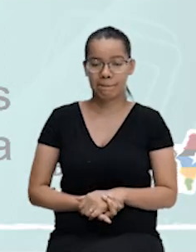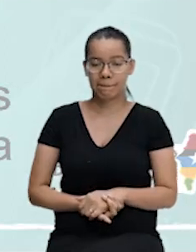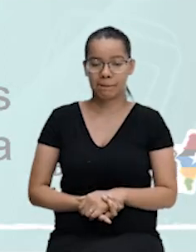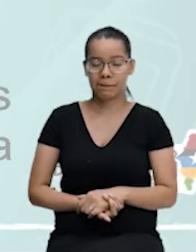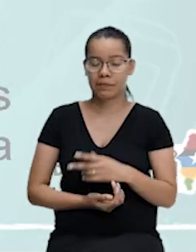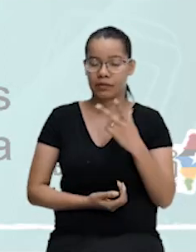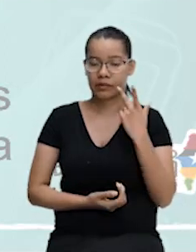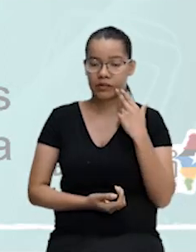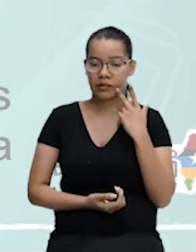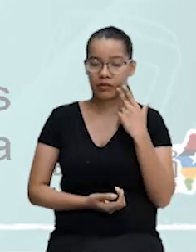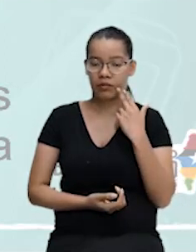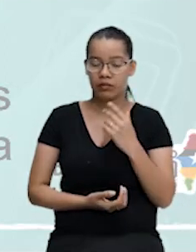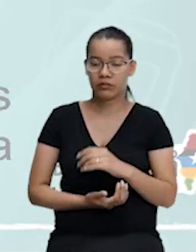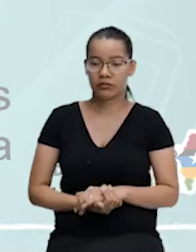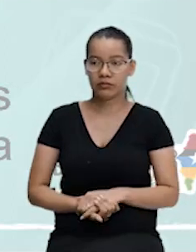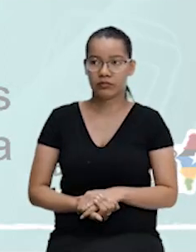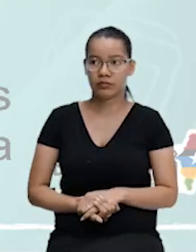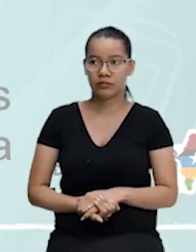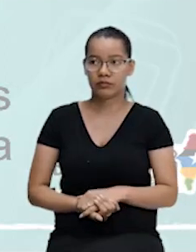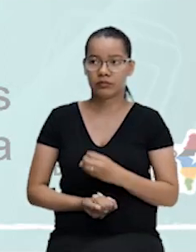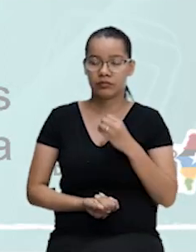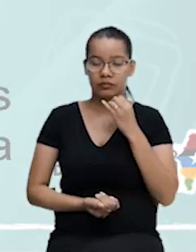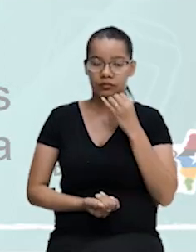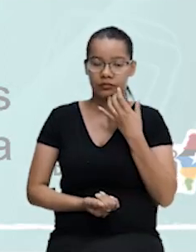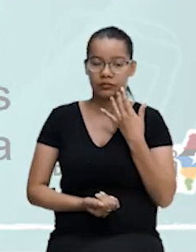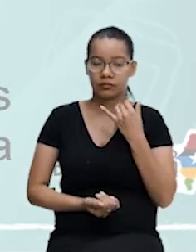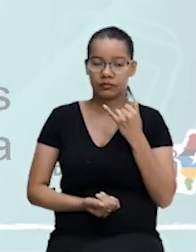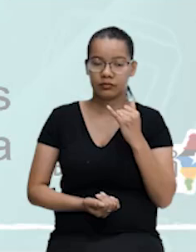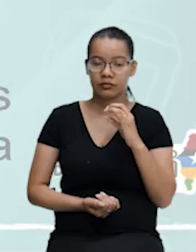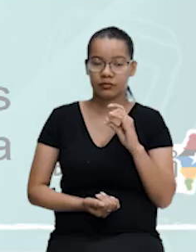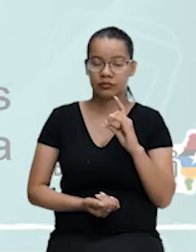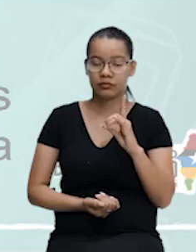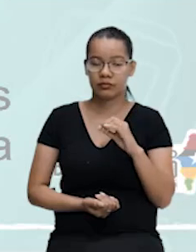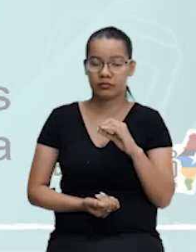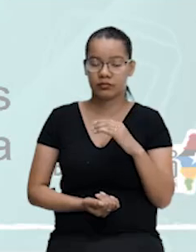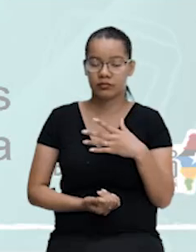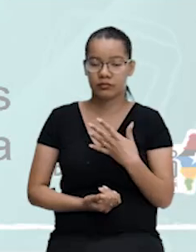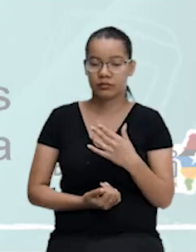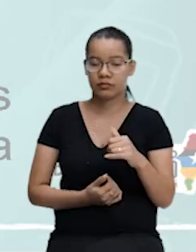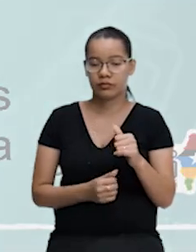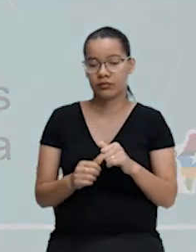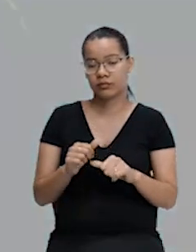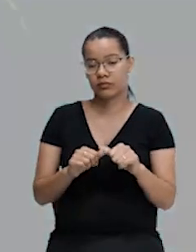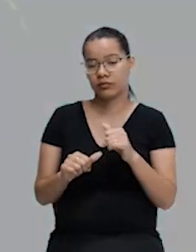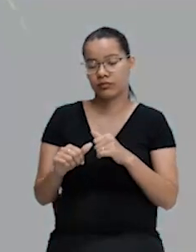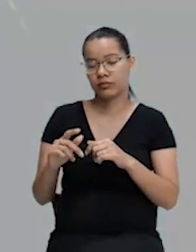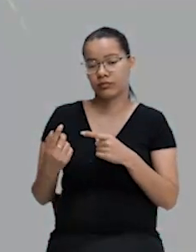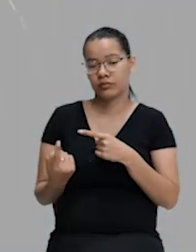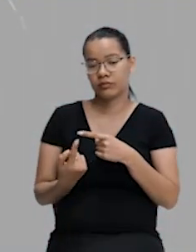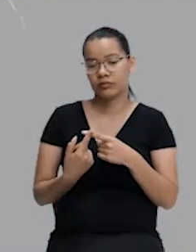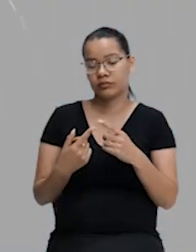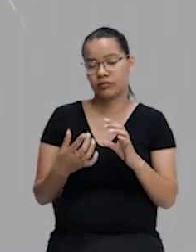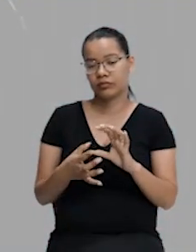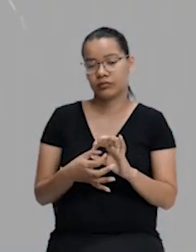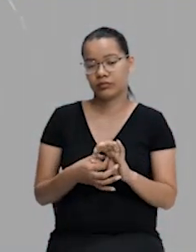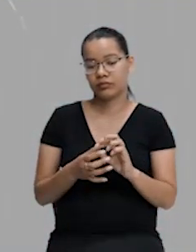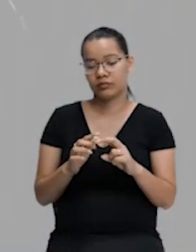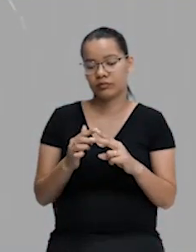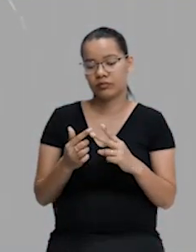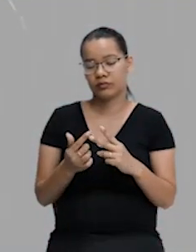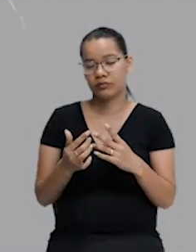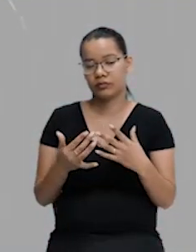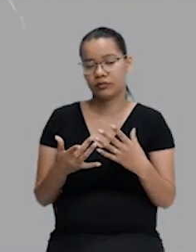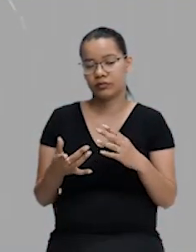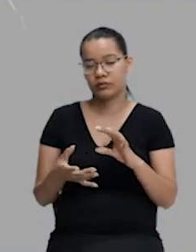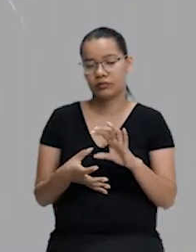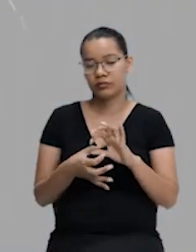Comum. Bom, o iodo, quando ele sofre adição às ligações duplas. Então, as